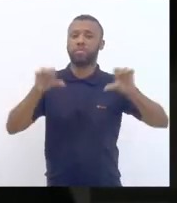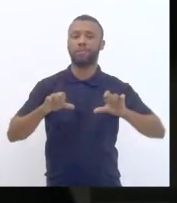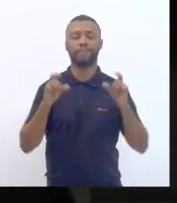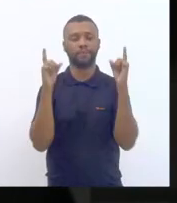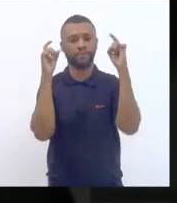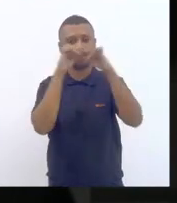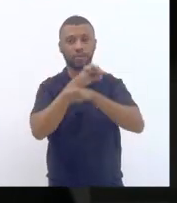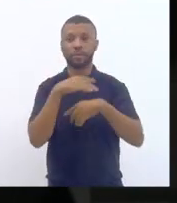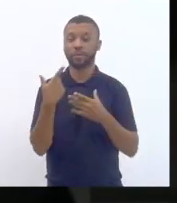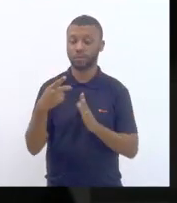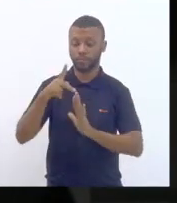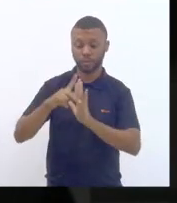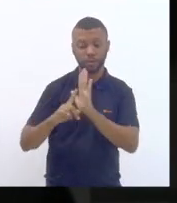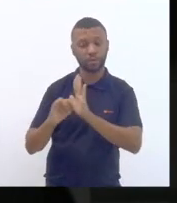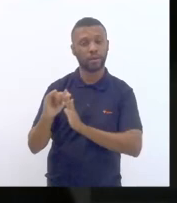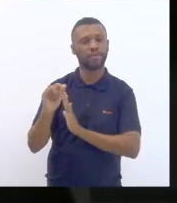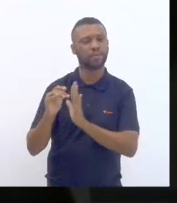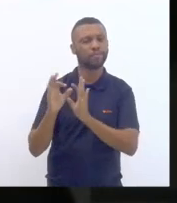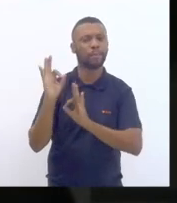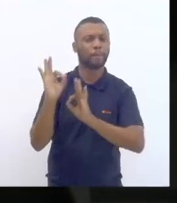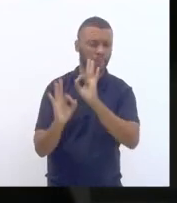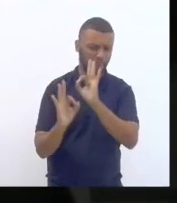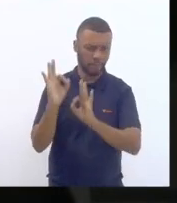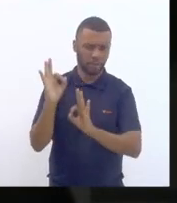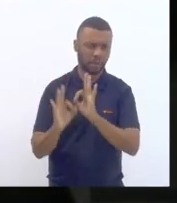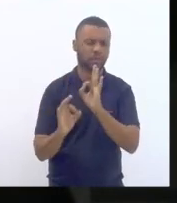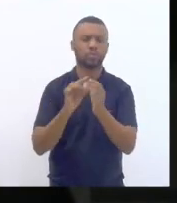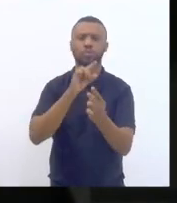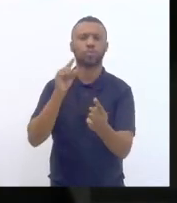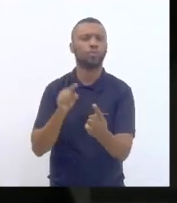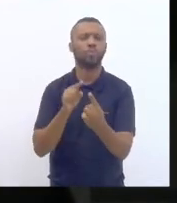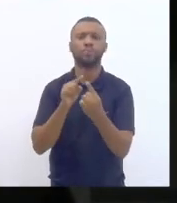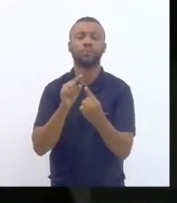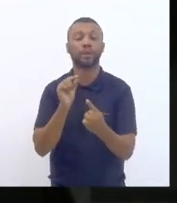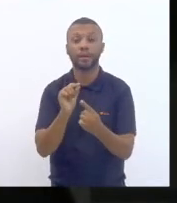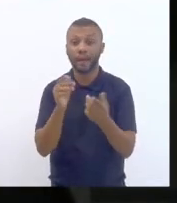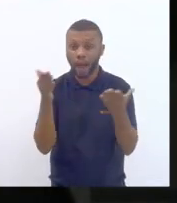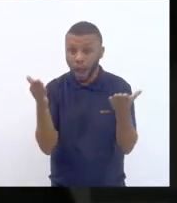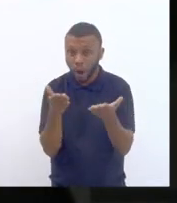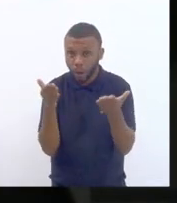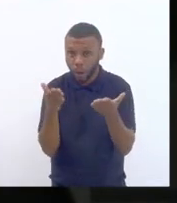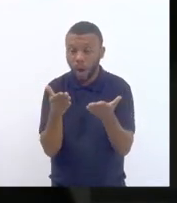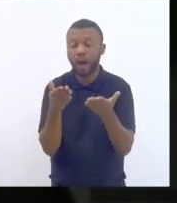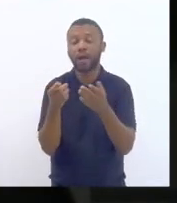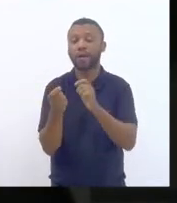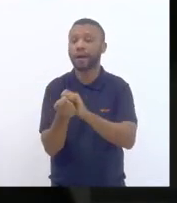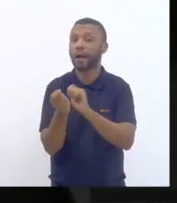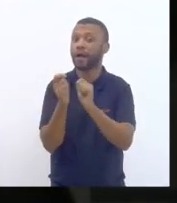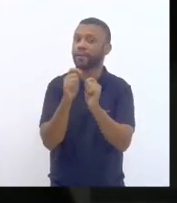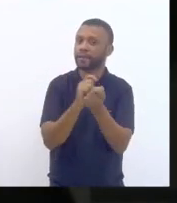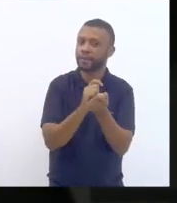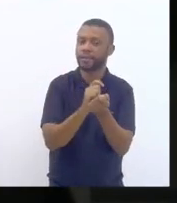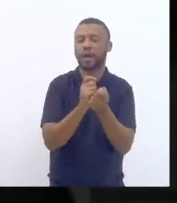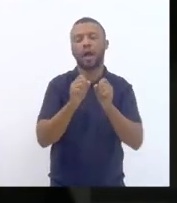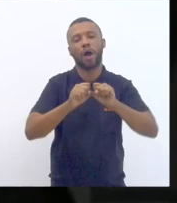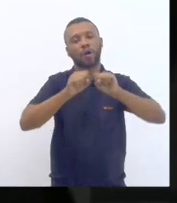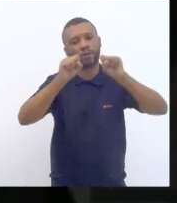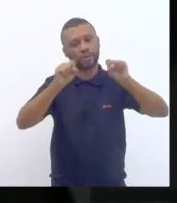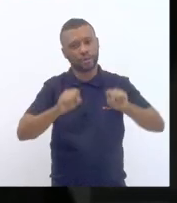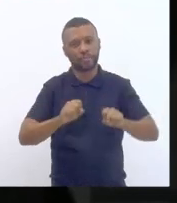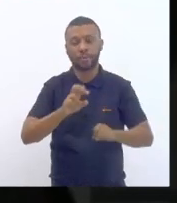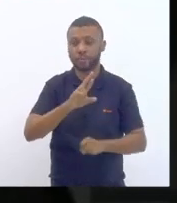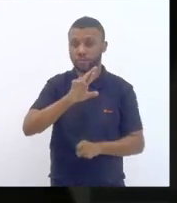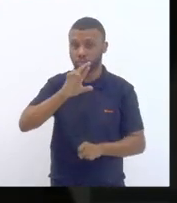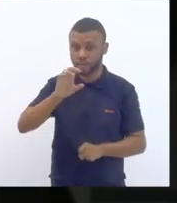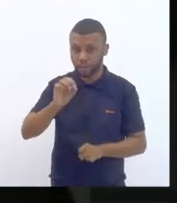esse projeto de lei para que Ele pudesse agora diria o presídio para o sistema do